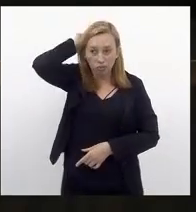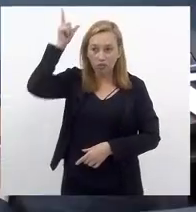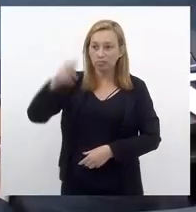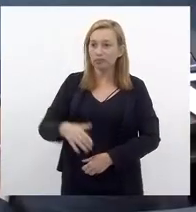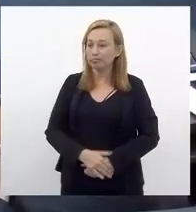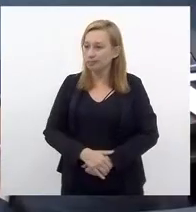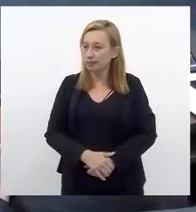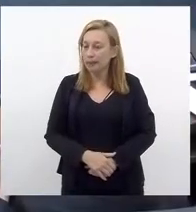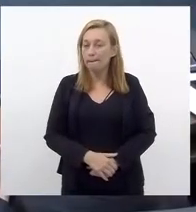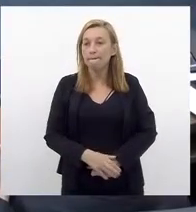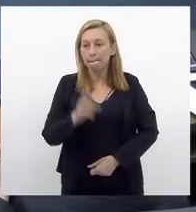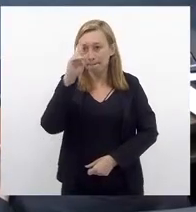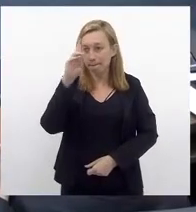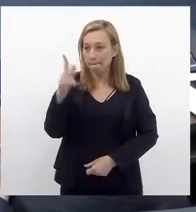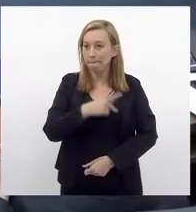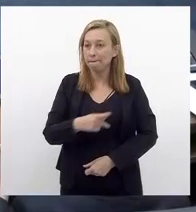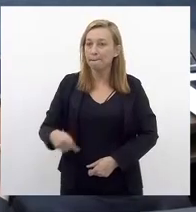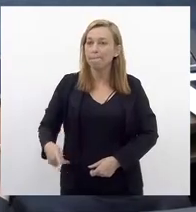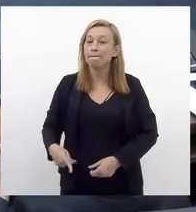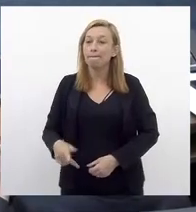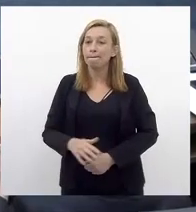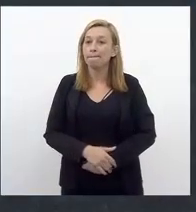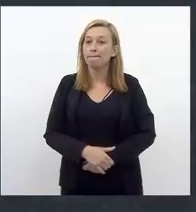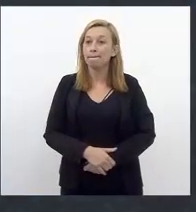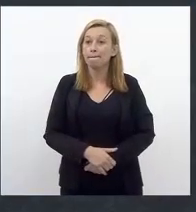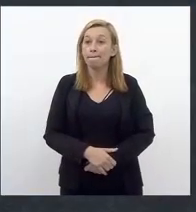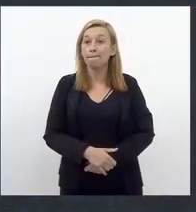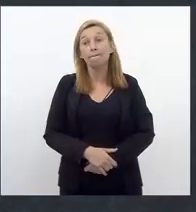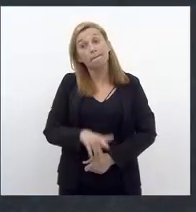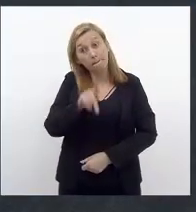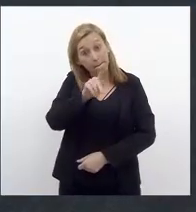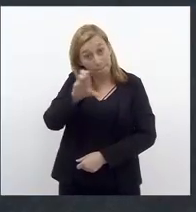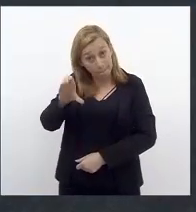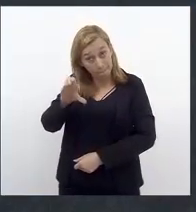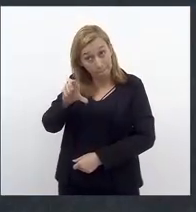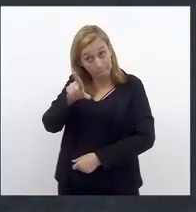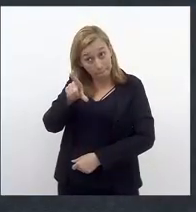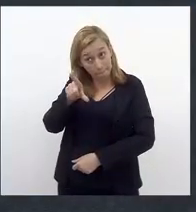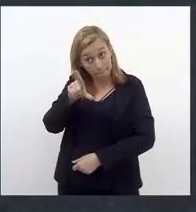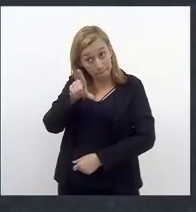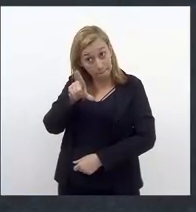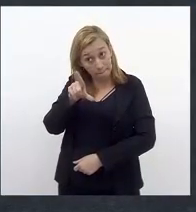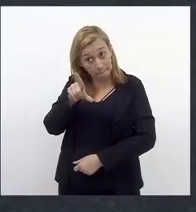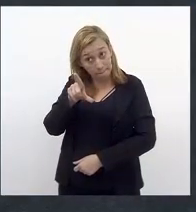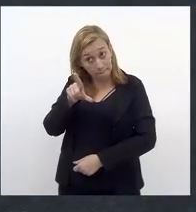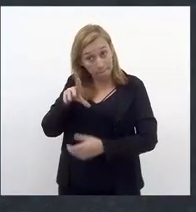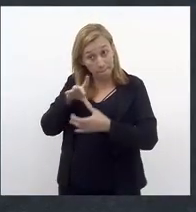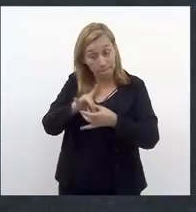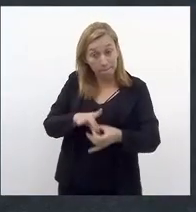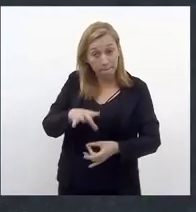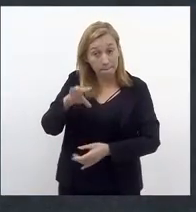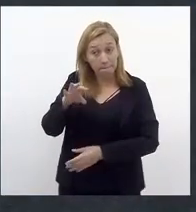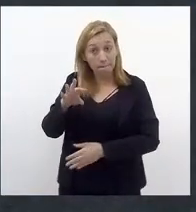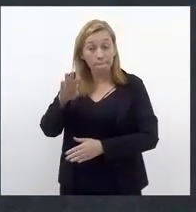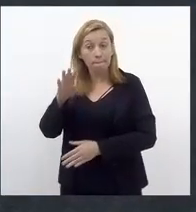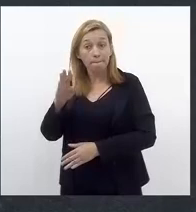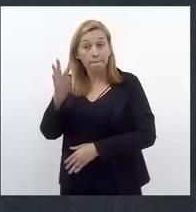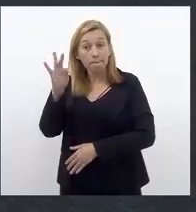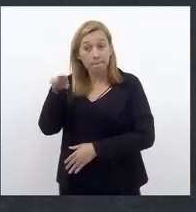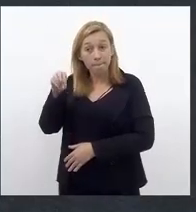Paulo seu presente Este é o PL intitulado do teto de